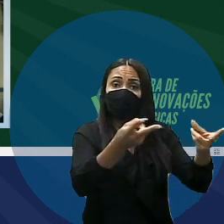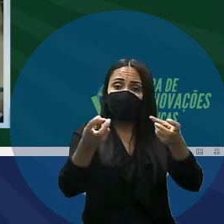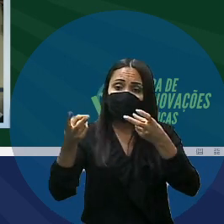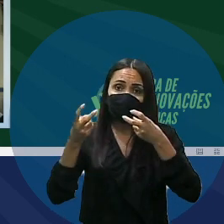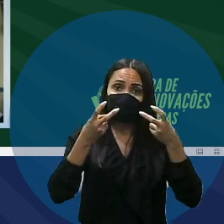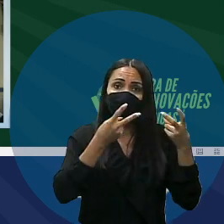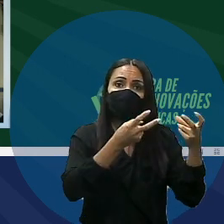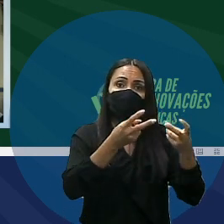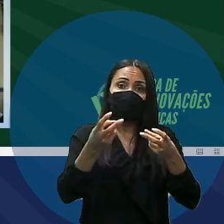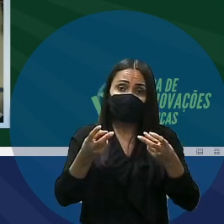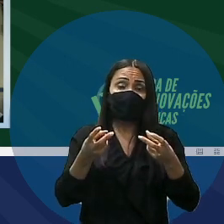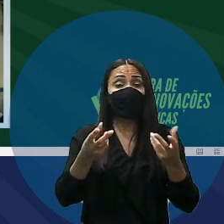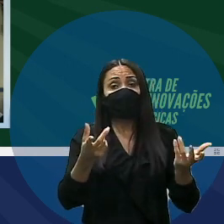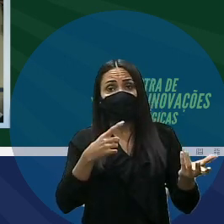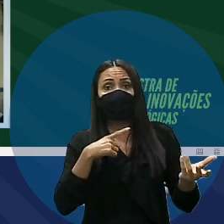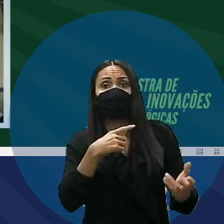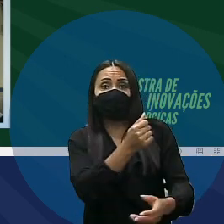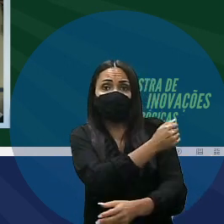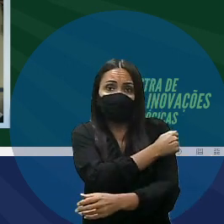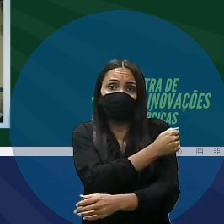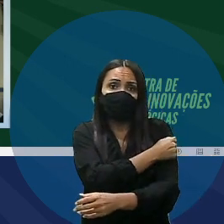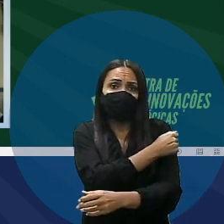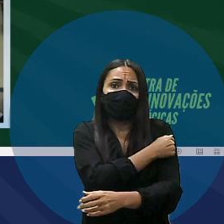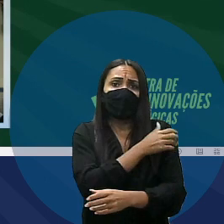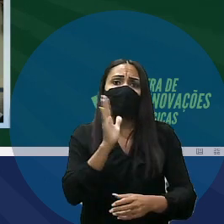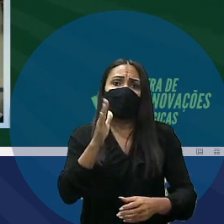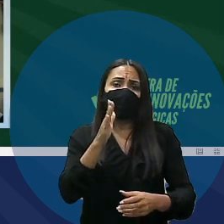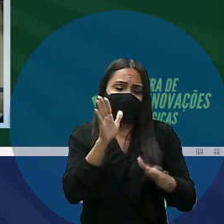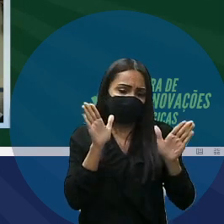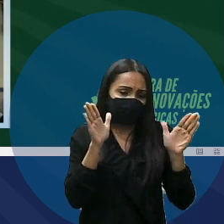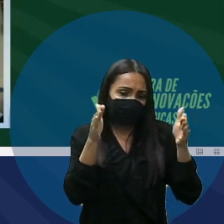há estudantes que já direcionam a sua vida